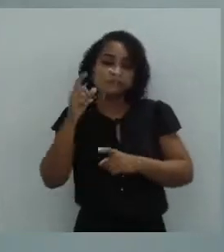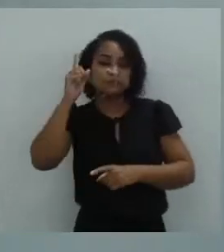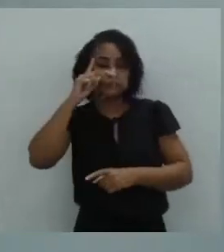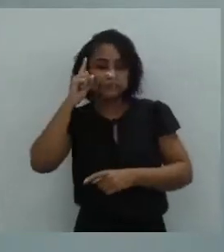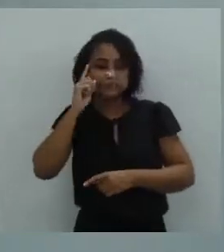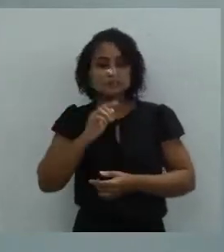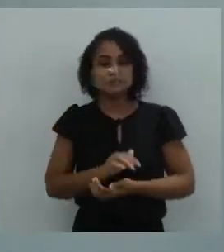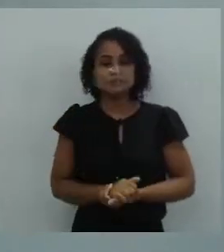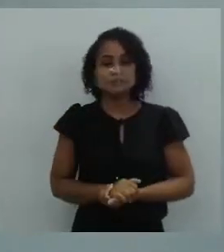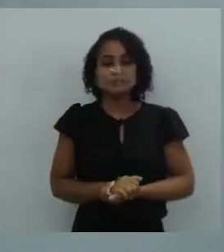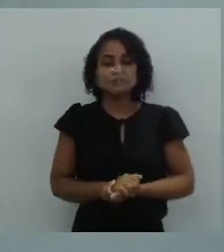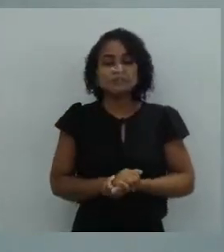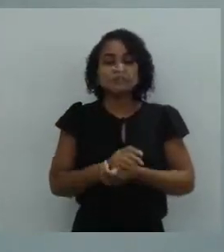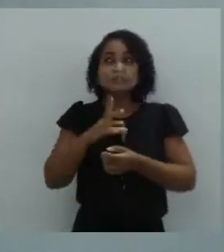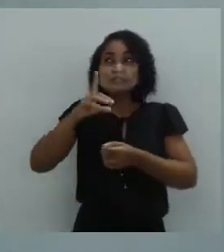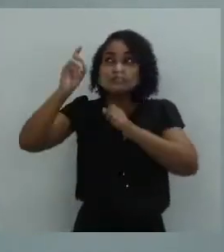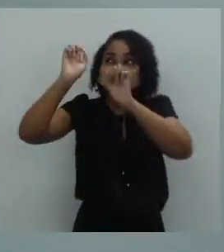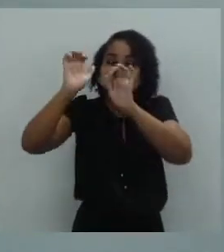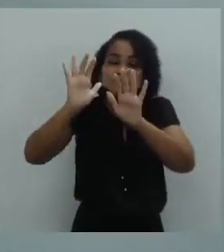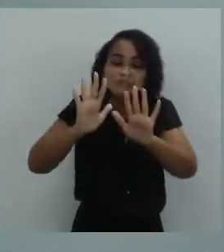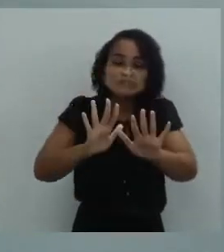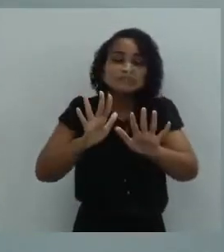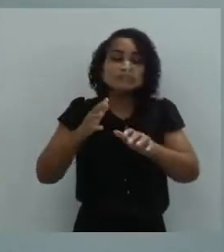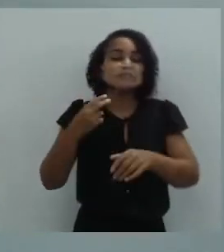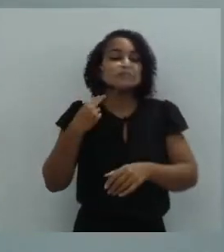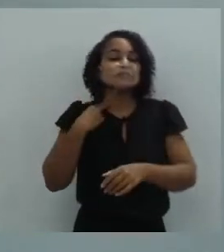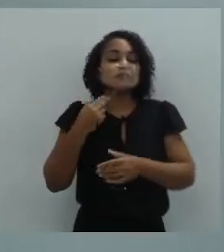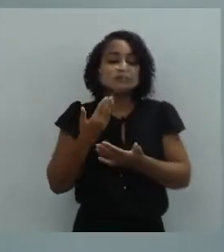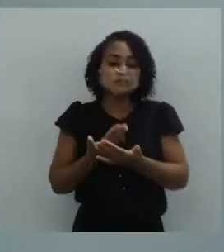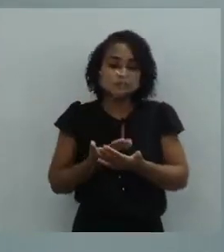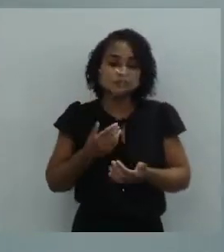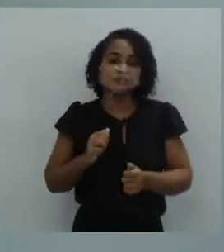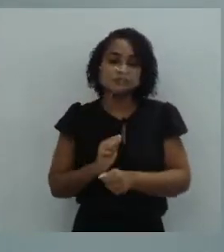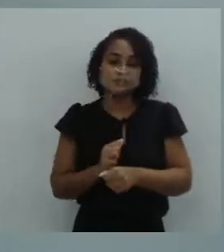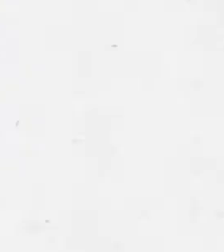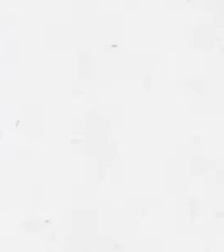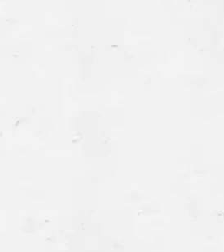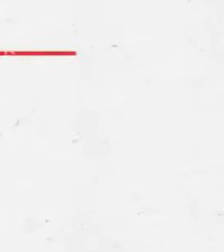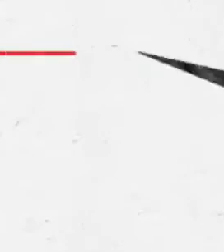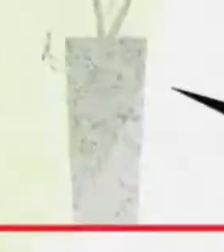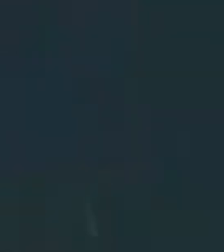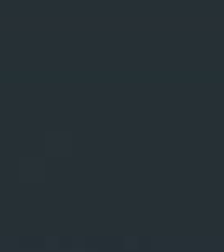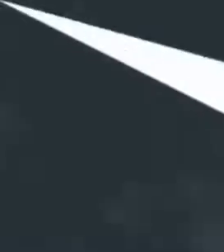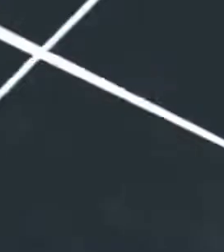do dia a dia. Fiquem com Deus, não deixem de estudar e até a próxima!